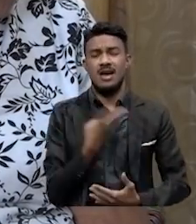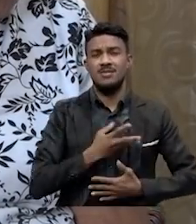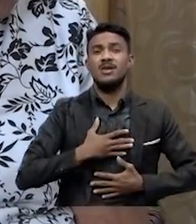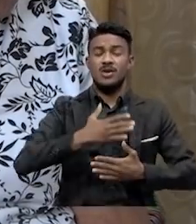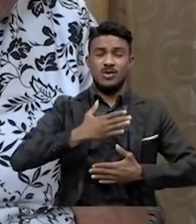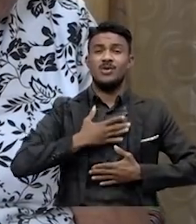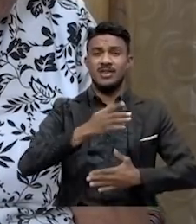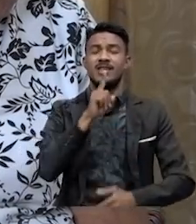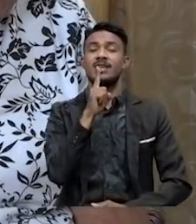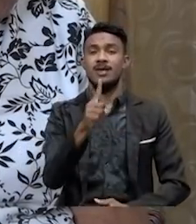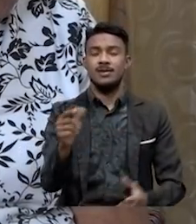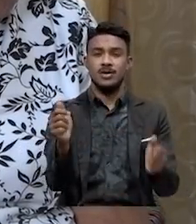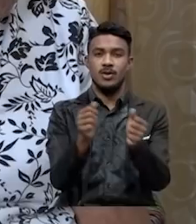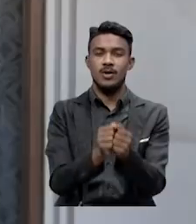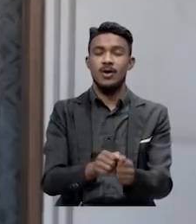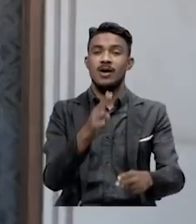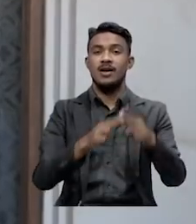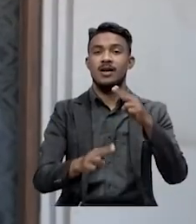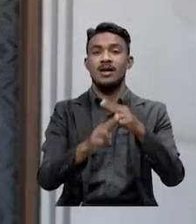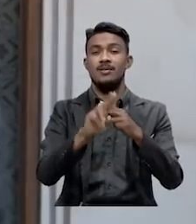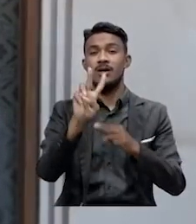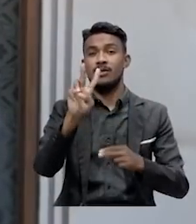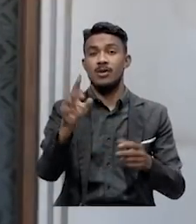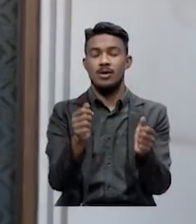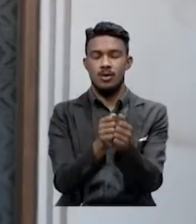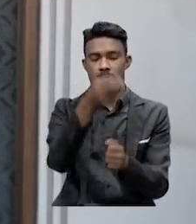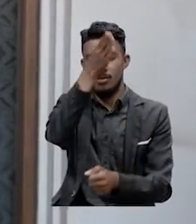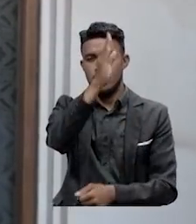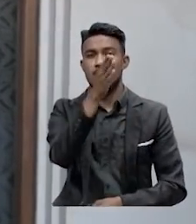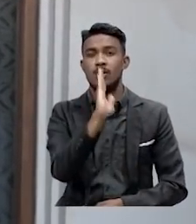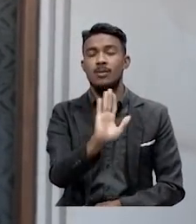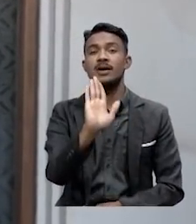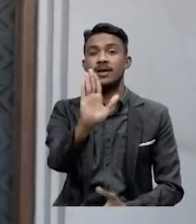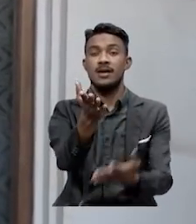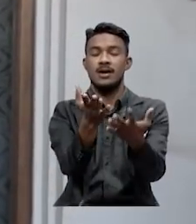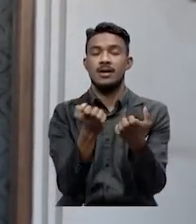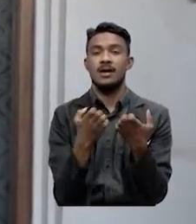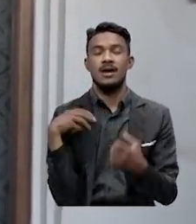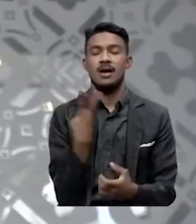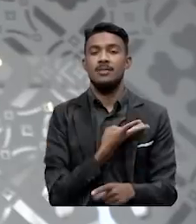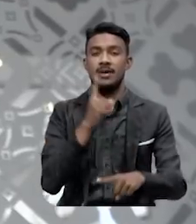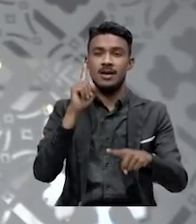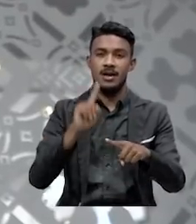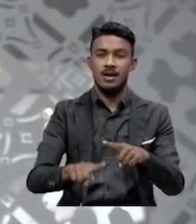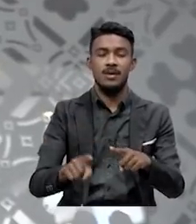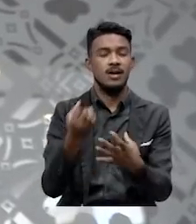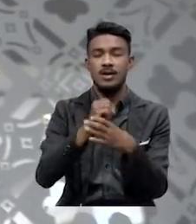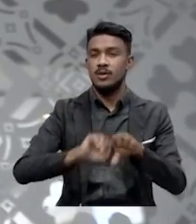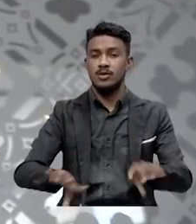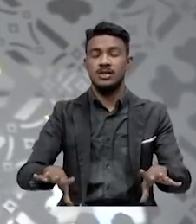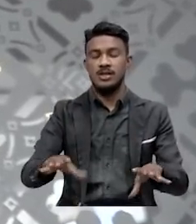teves o Lima Rua, o Maró Magninia. A cara a minha vela altera, Maró